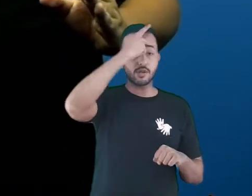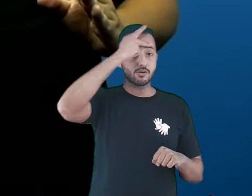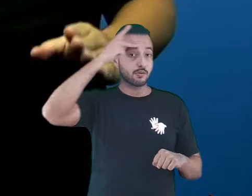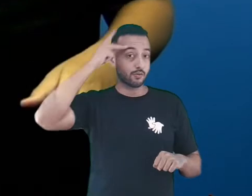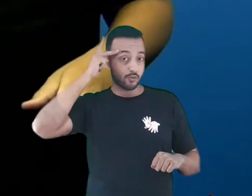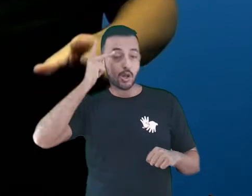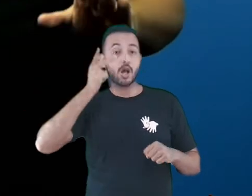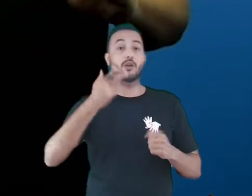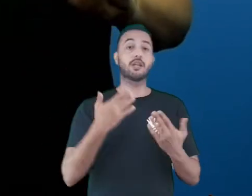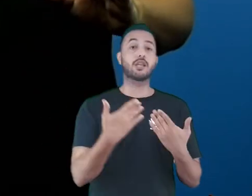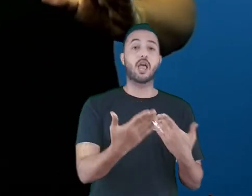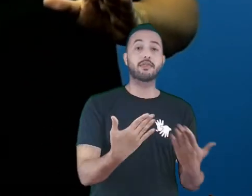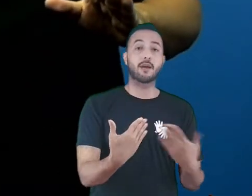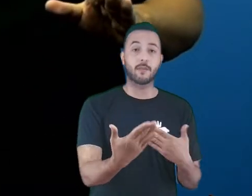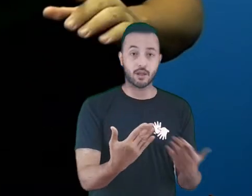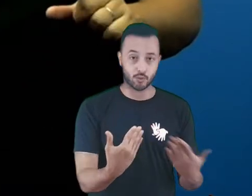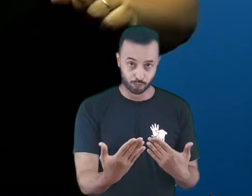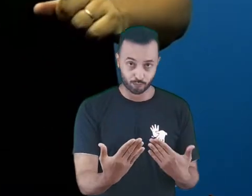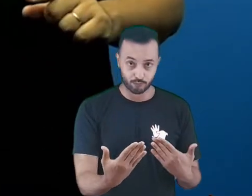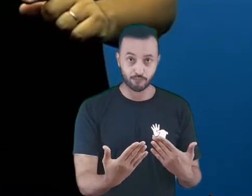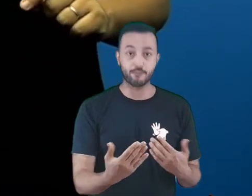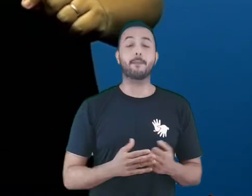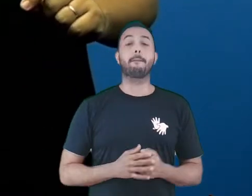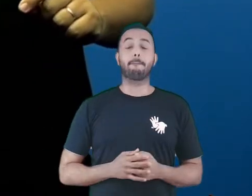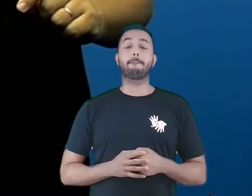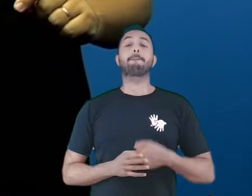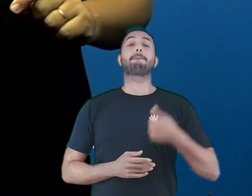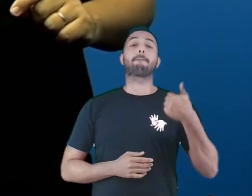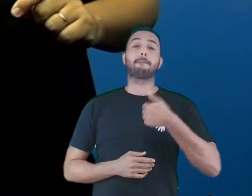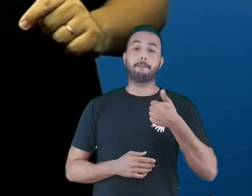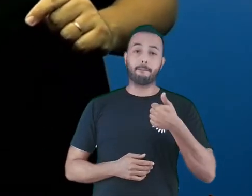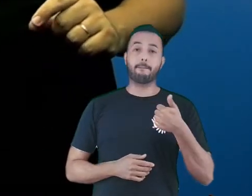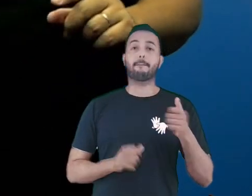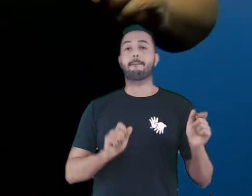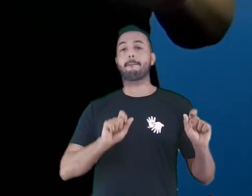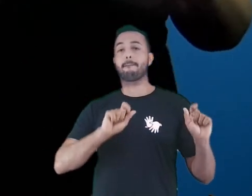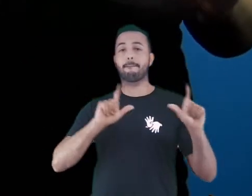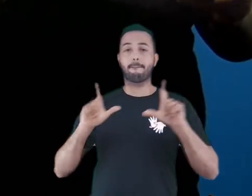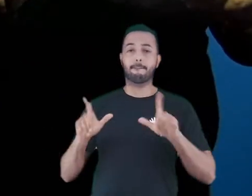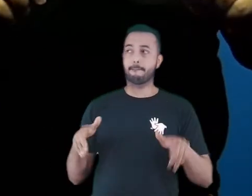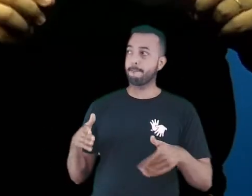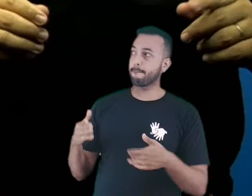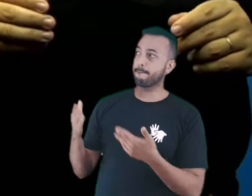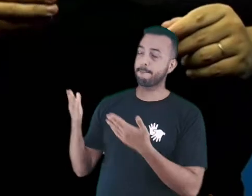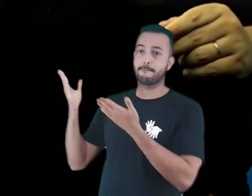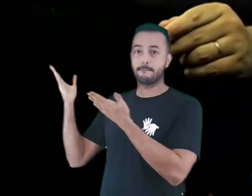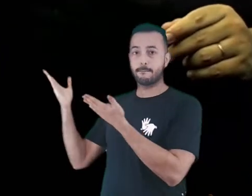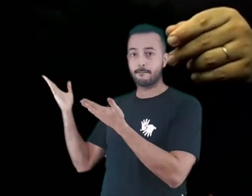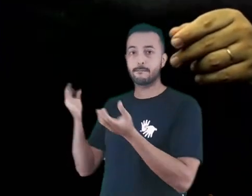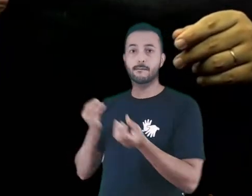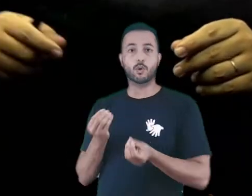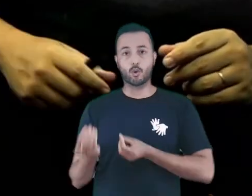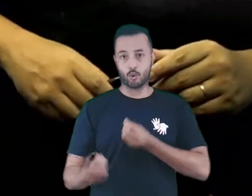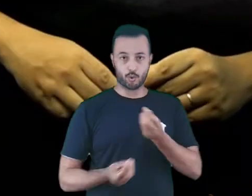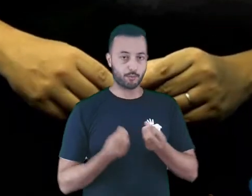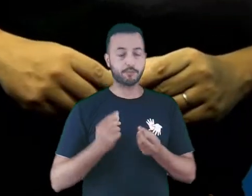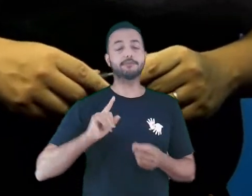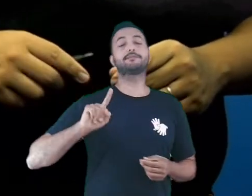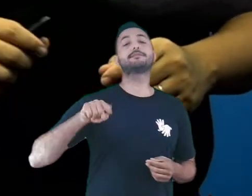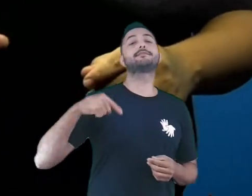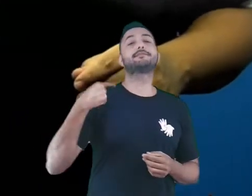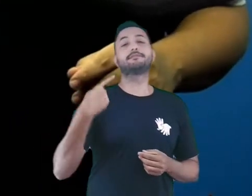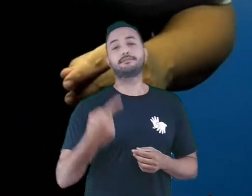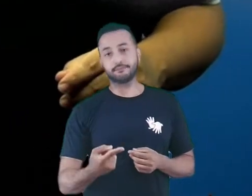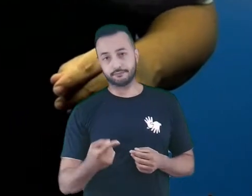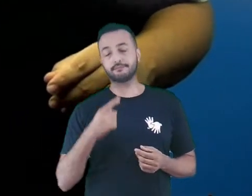tratamento, correto? Primeiros deles, vamos ver na próxima telinha como se classifica e depois